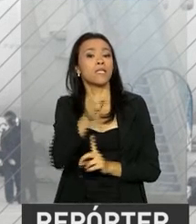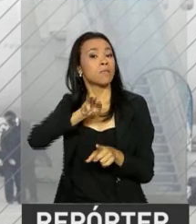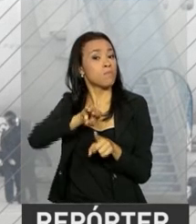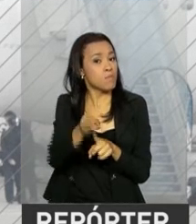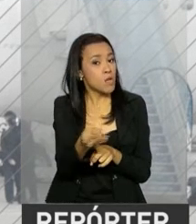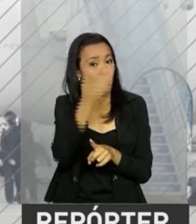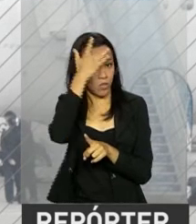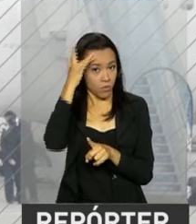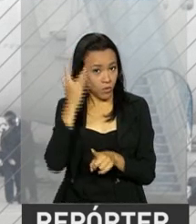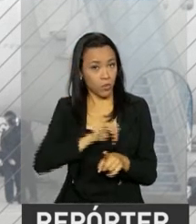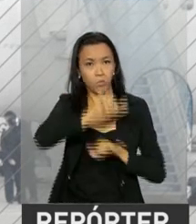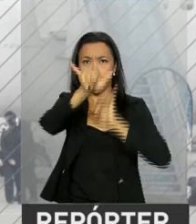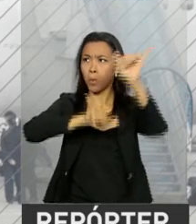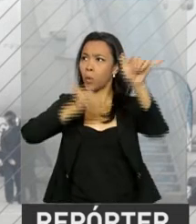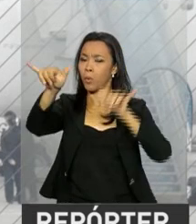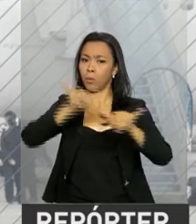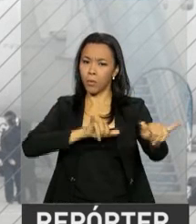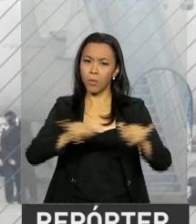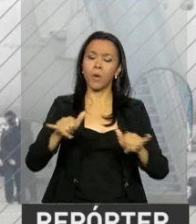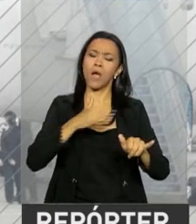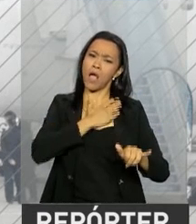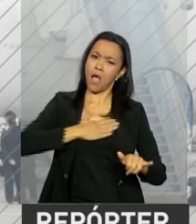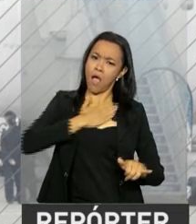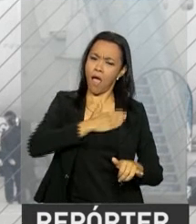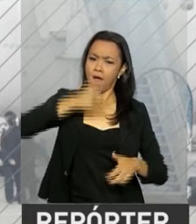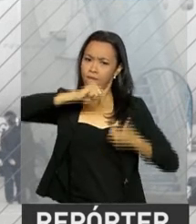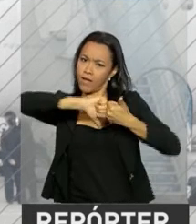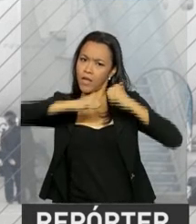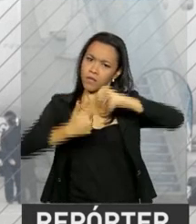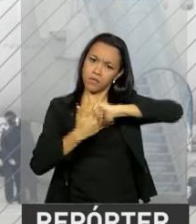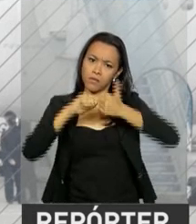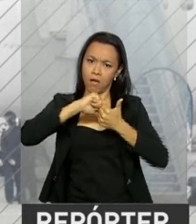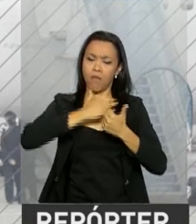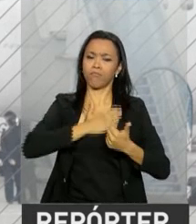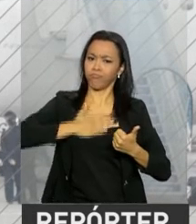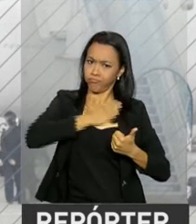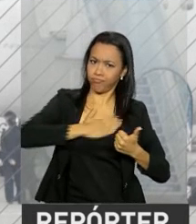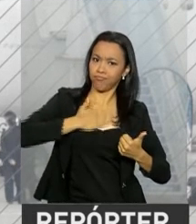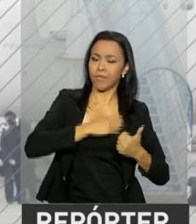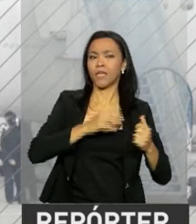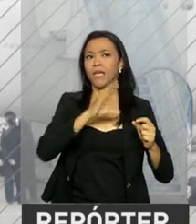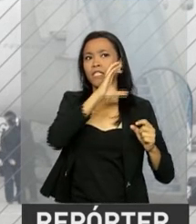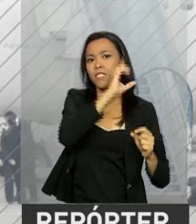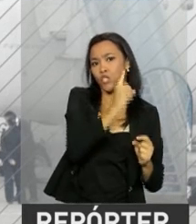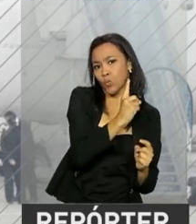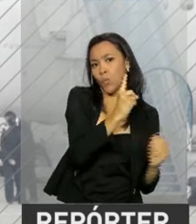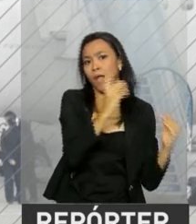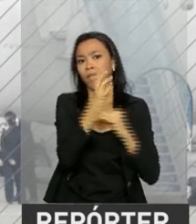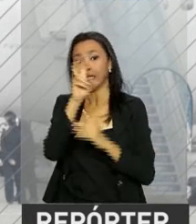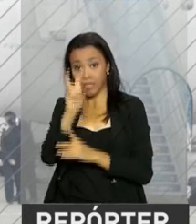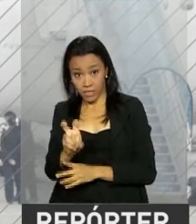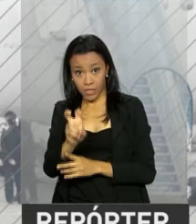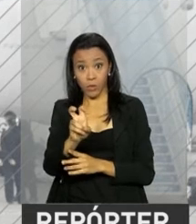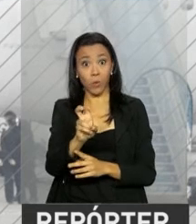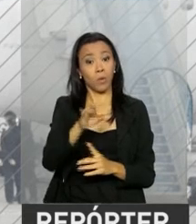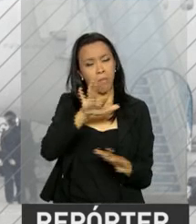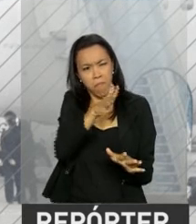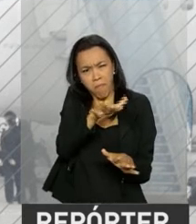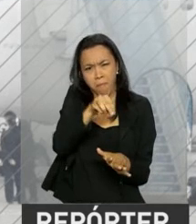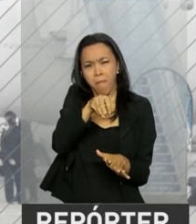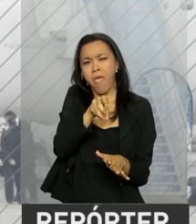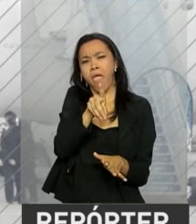passageiros um índice de satisfação com os aeroportos que é medido em uma escala de 1 a 5 teve a nota média